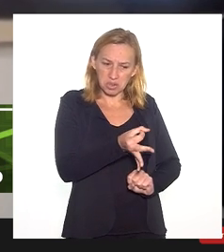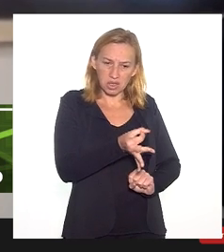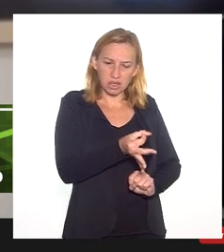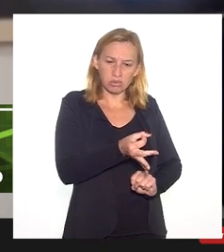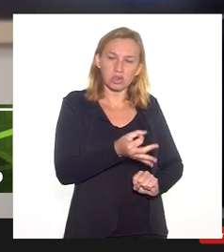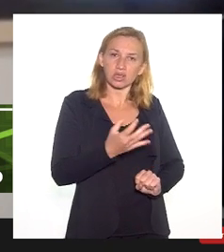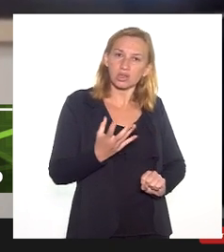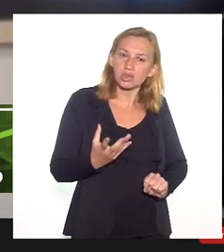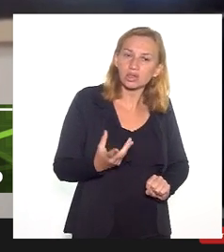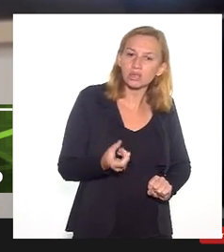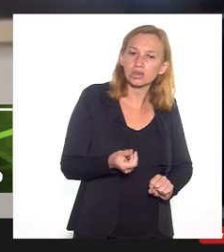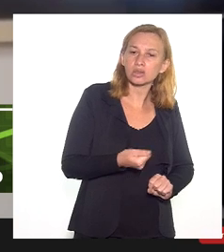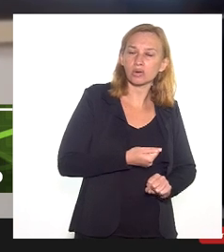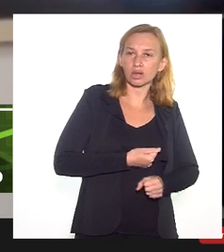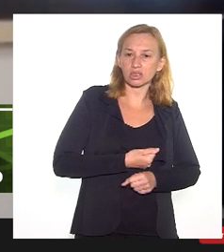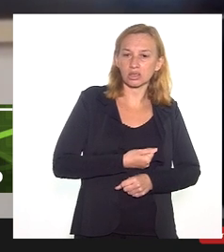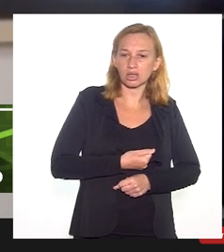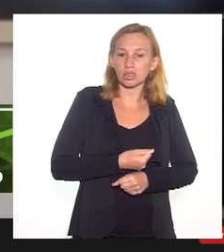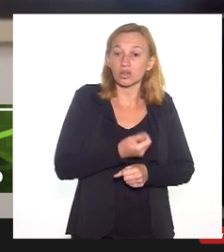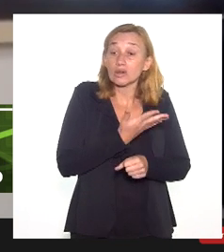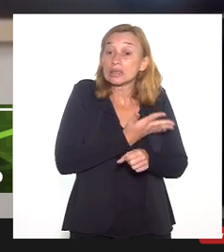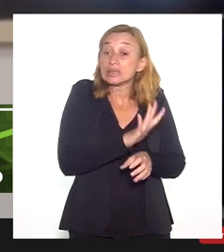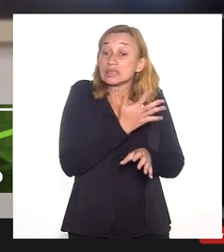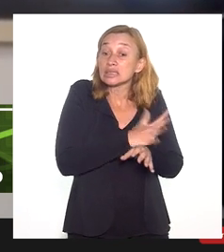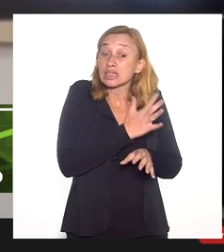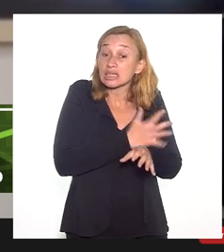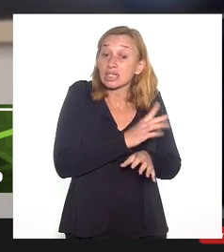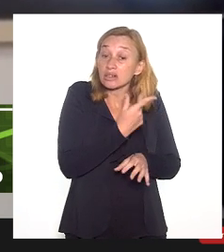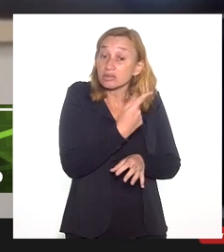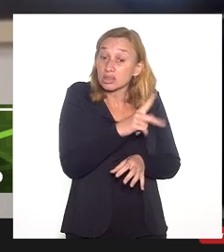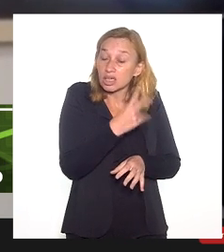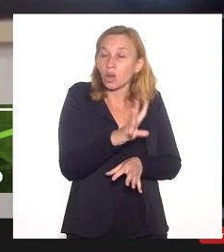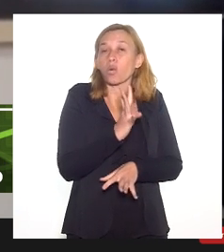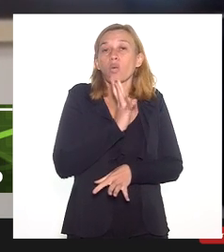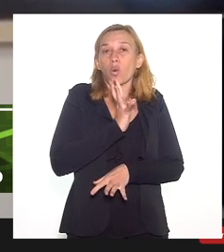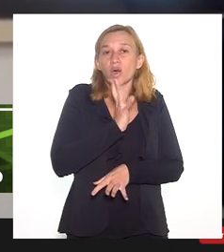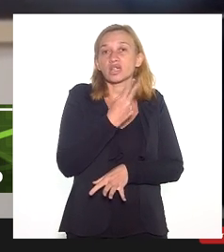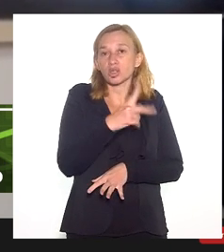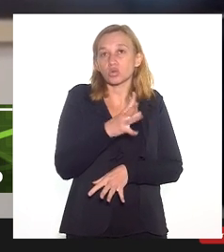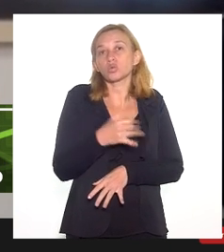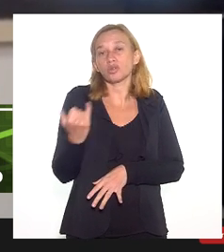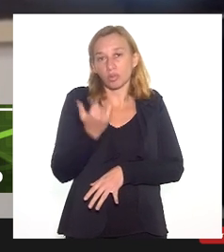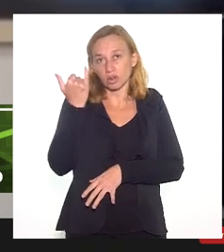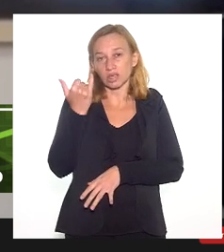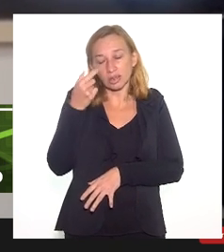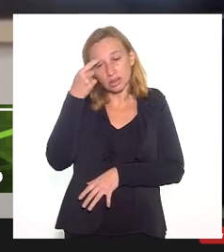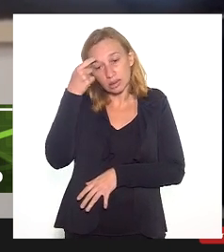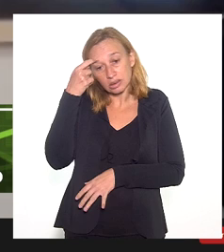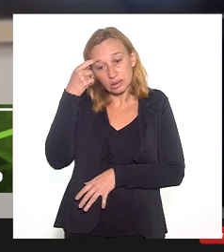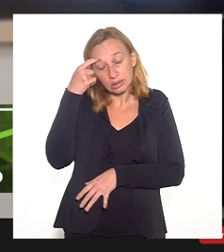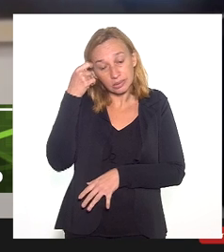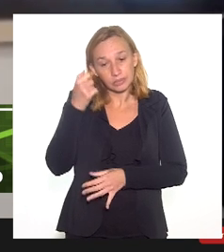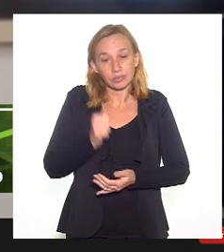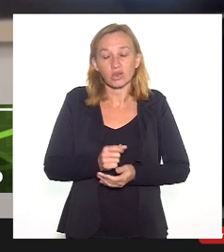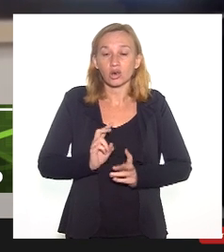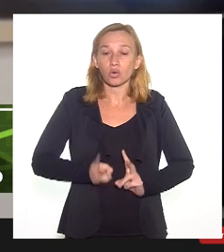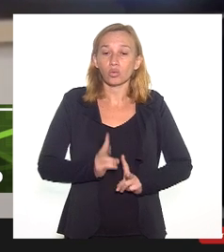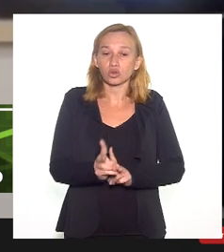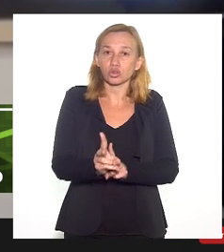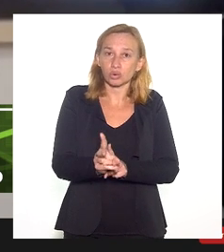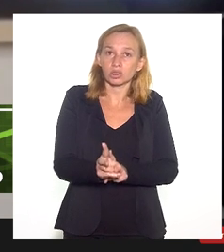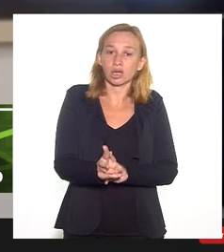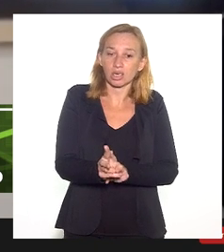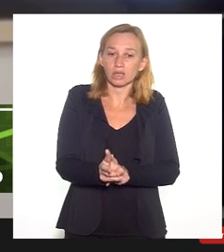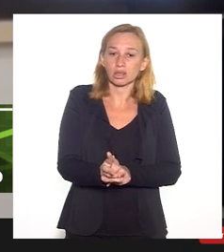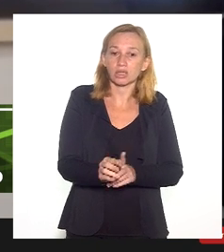aqueles que foram treinados nele, reconhecem a sua importância, a sua relevância, a fim de dar continuidade